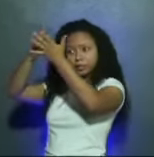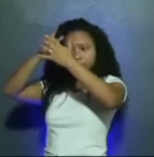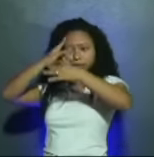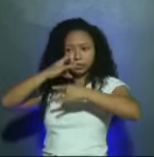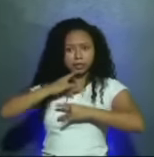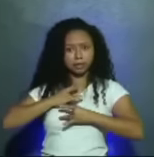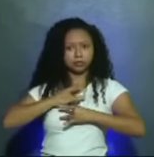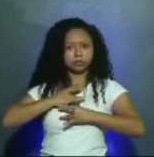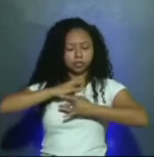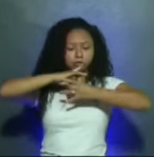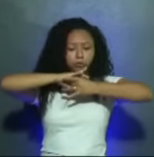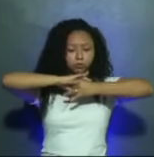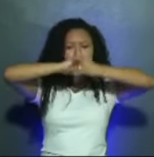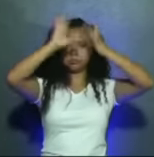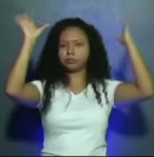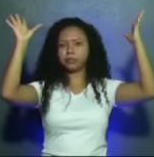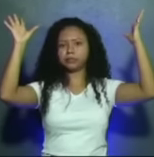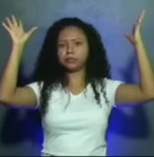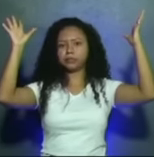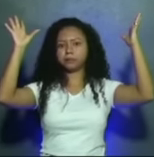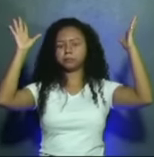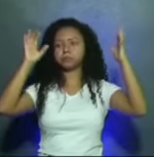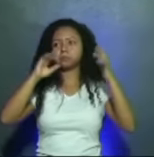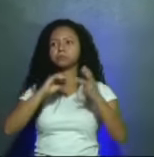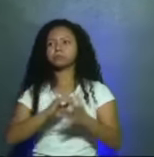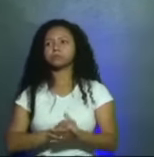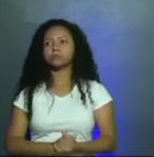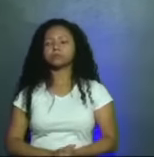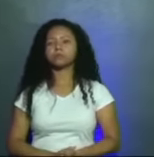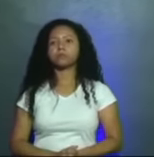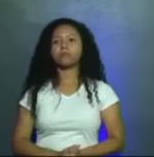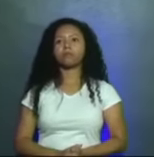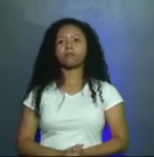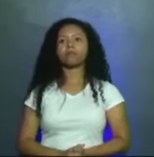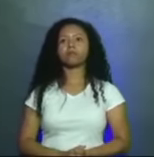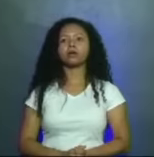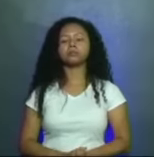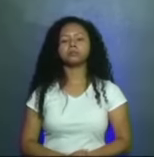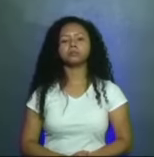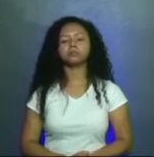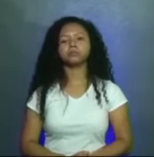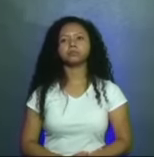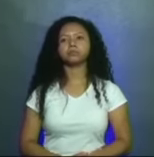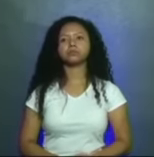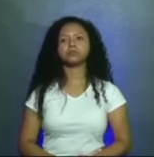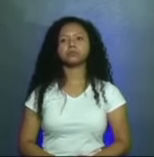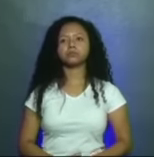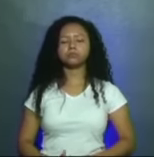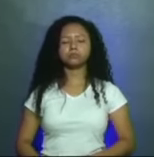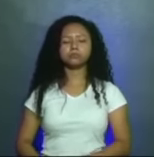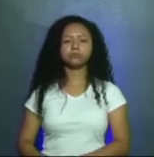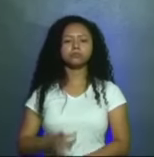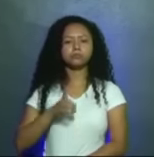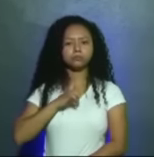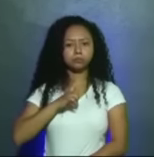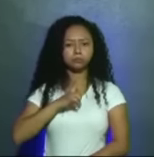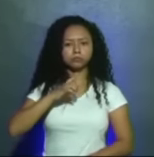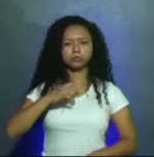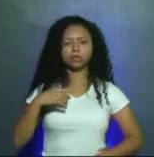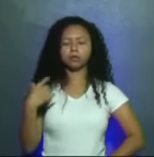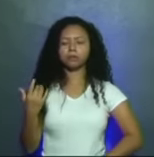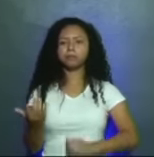libertará. A verdade vai nos libertar. Temos que conhecer a verdade. Então, nós temos que basear a nossa fé